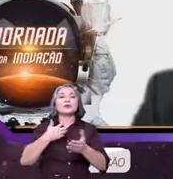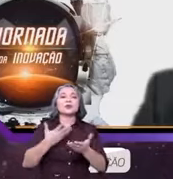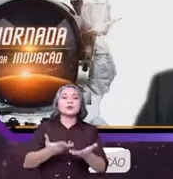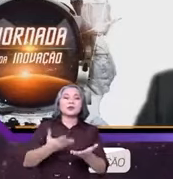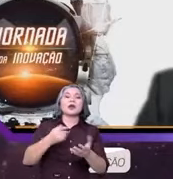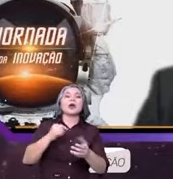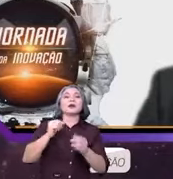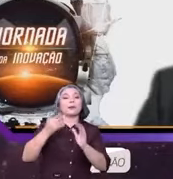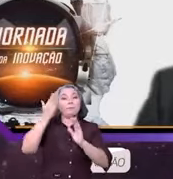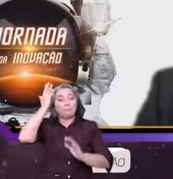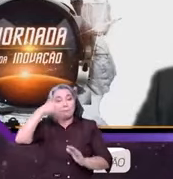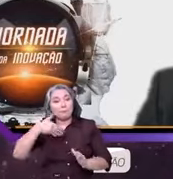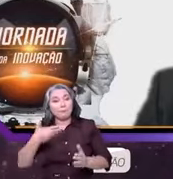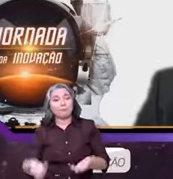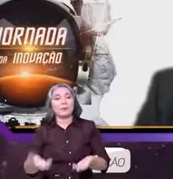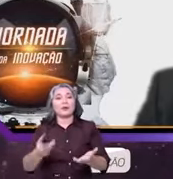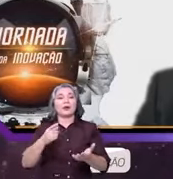comprou